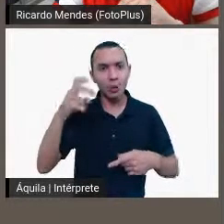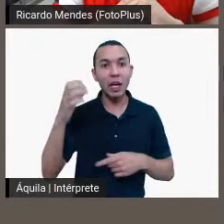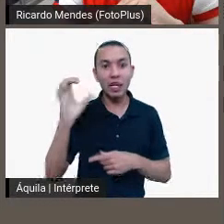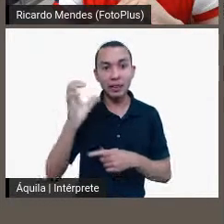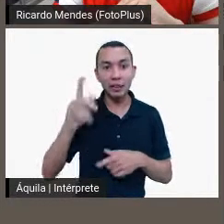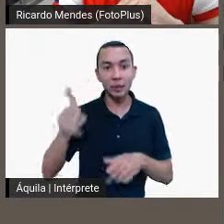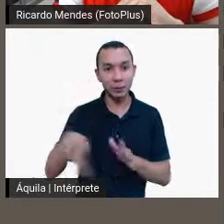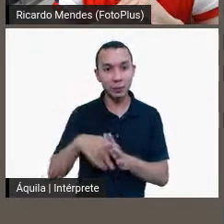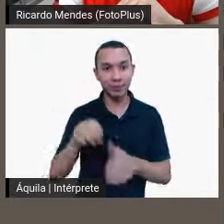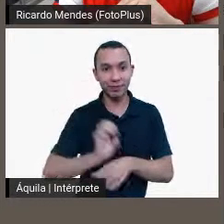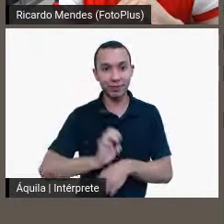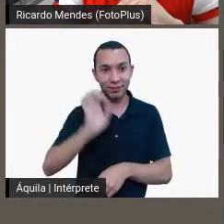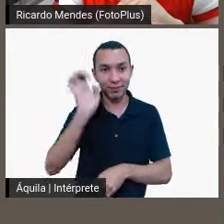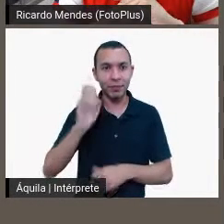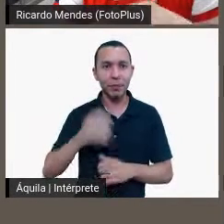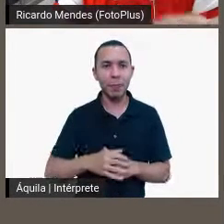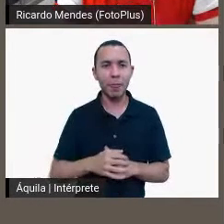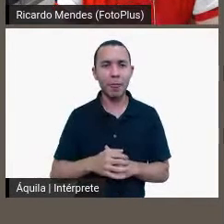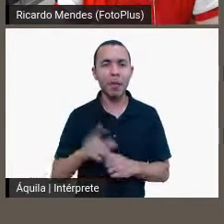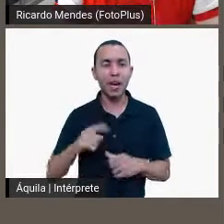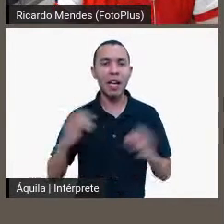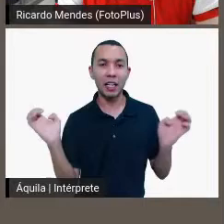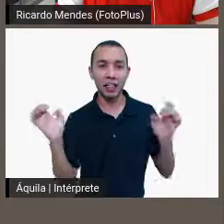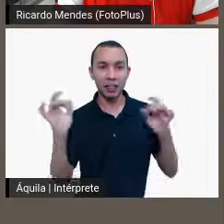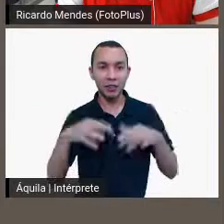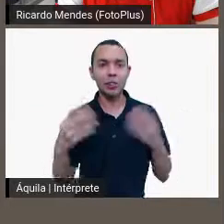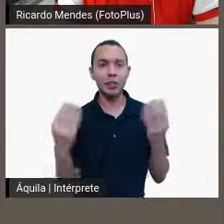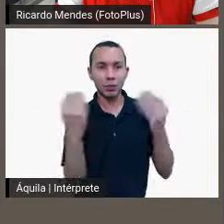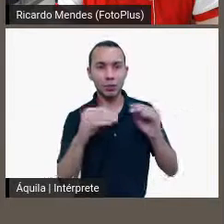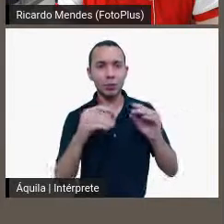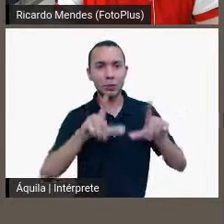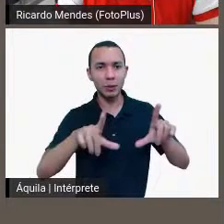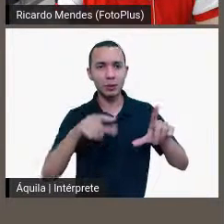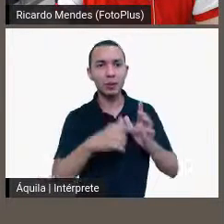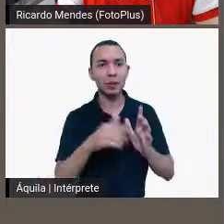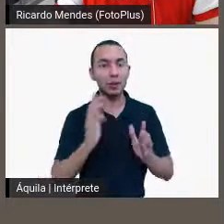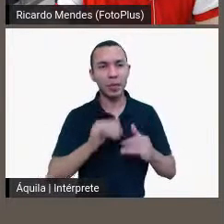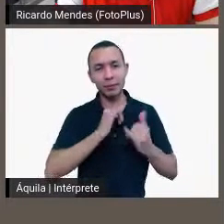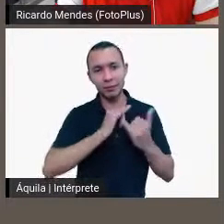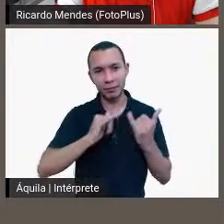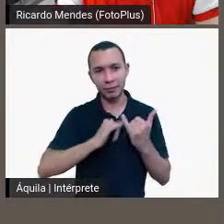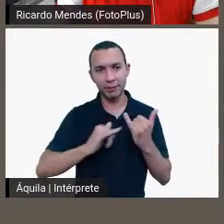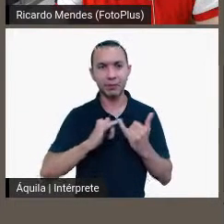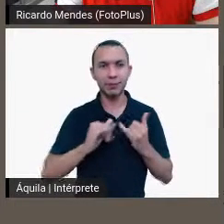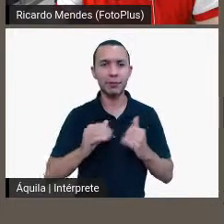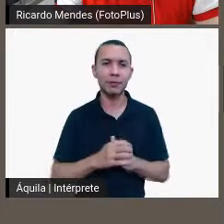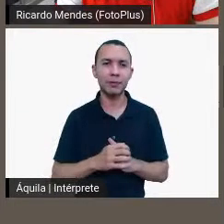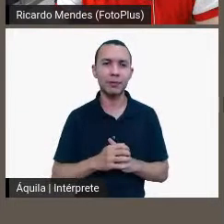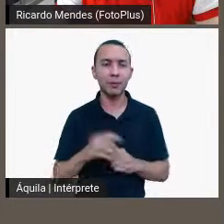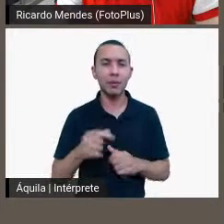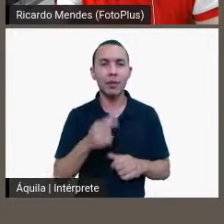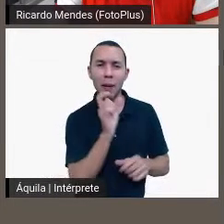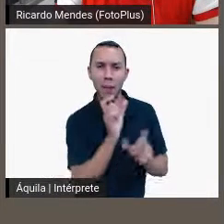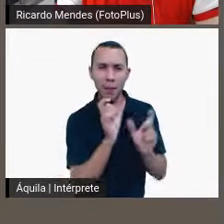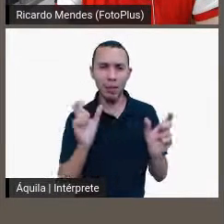Estado, concretizadas em eventos e publicações, em especial edições facsimilares. Em outras palavras, o tropicalismo pode ser visto